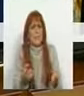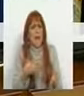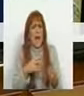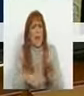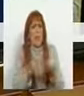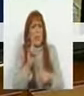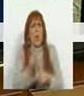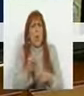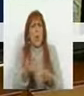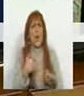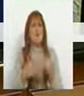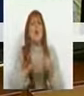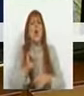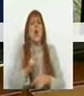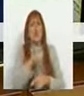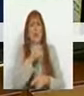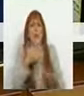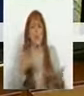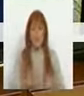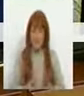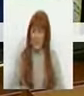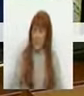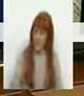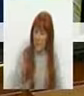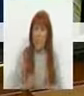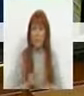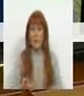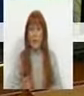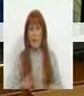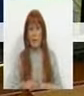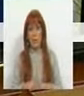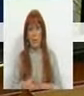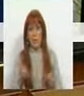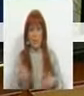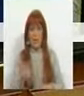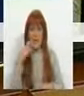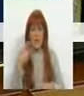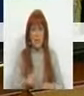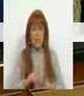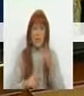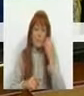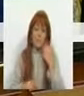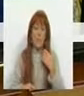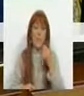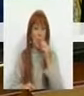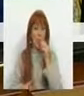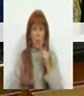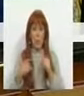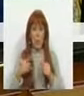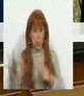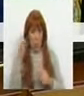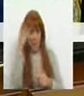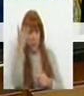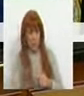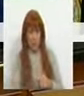que quer construir e aquilo que quer fazer. E isto por uma razão também muito simples, é que quando o